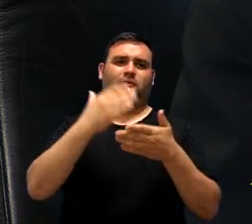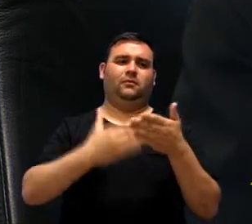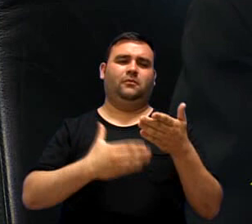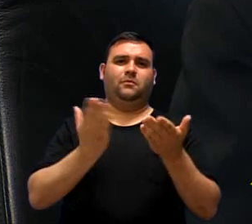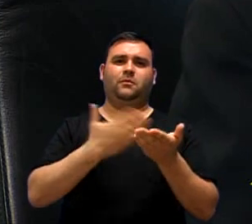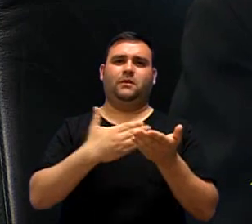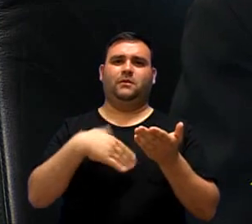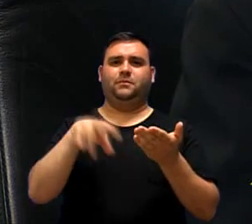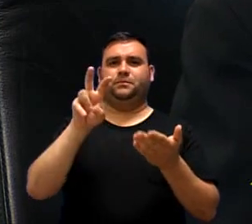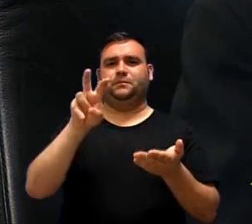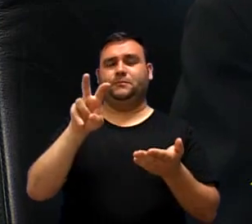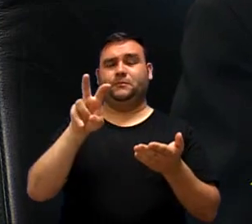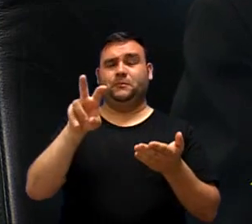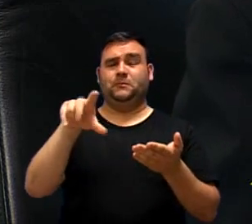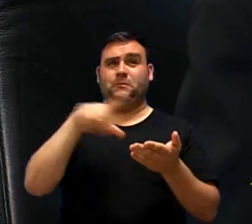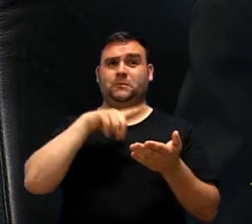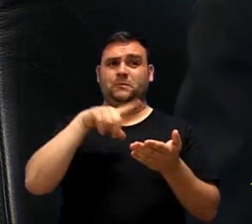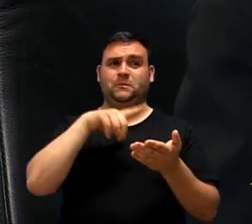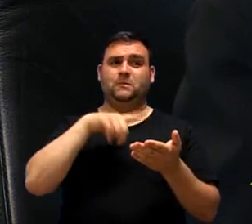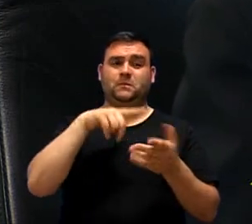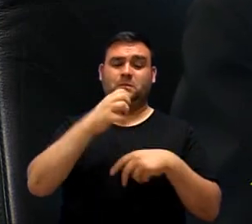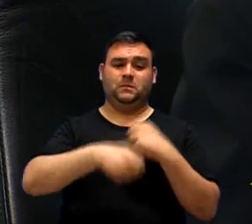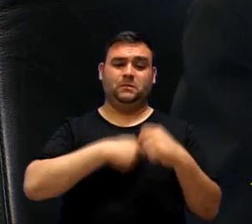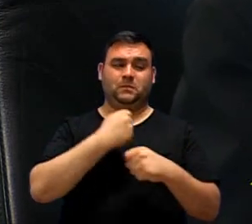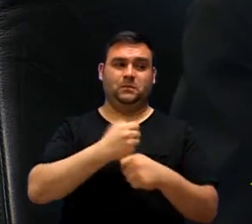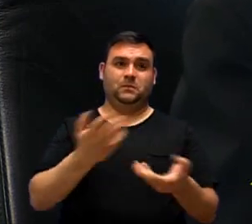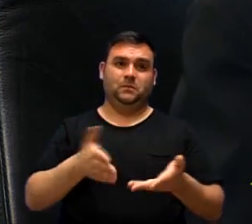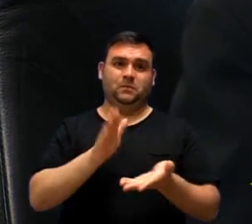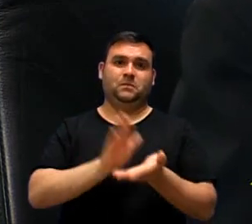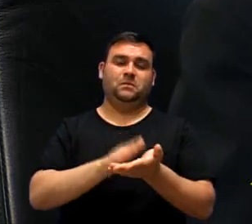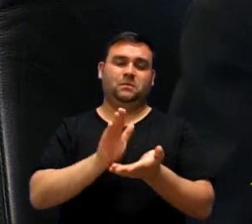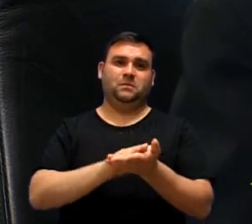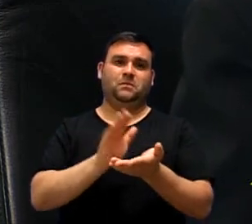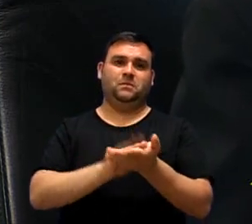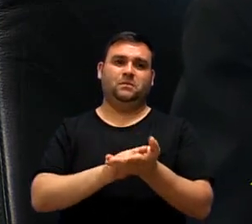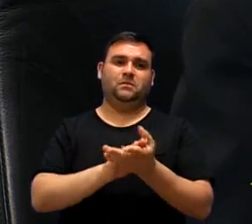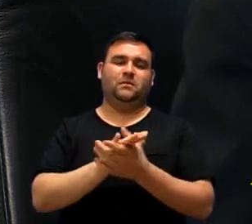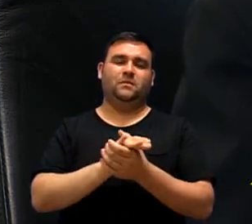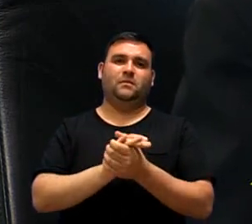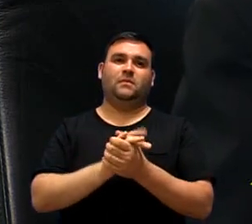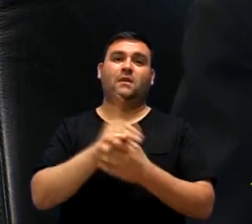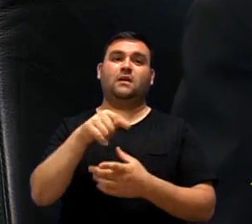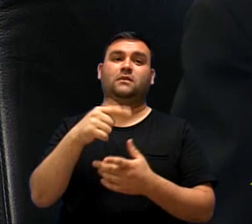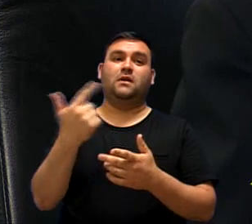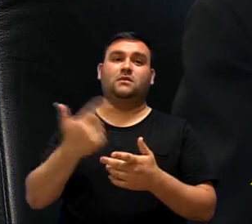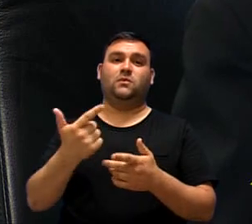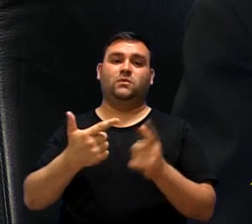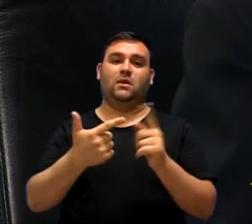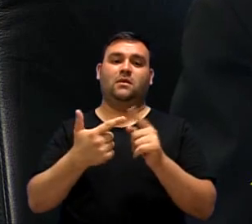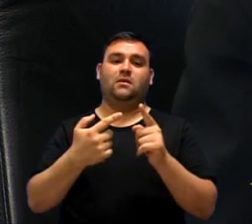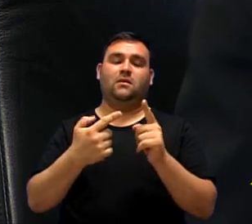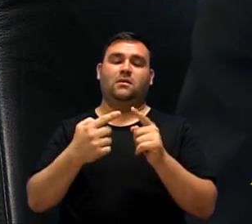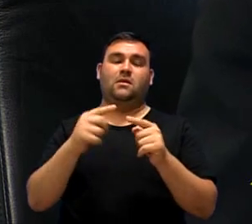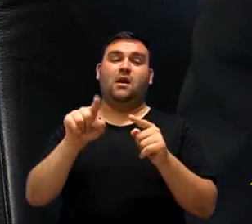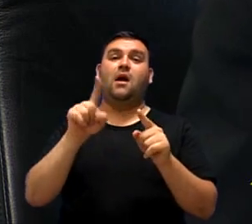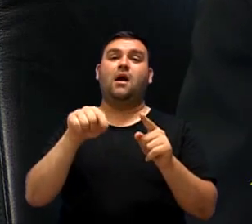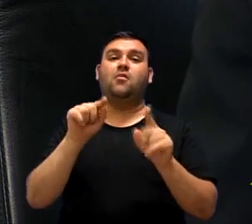na página 5. Felizmente, desse ano, parabenizar. Ah, não, mas aí a segunda parte. Essa é a